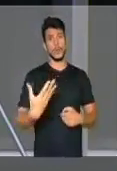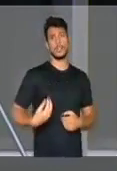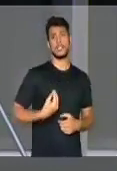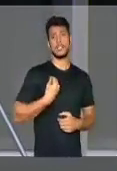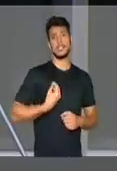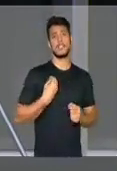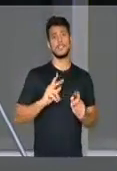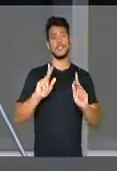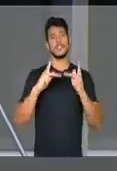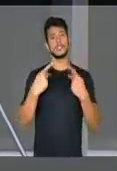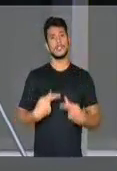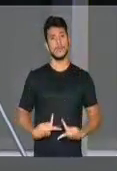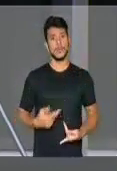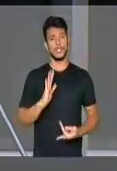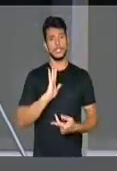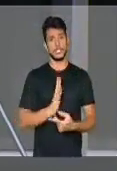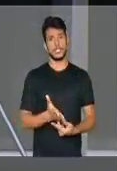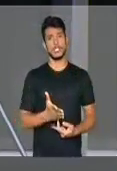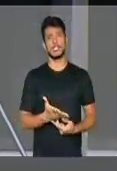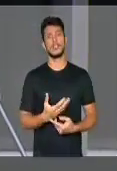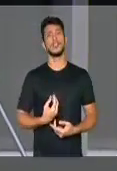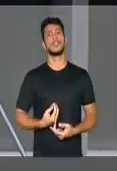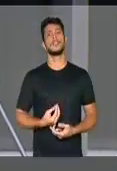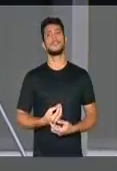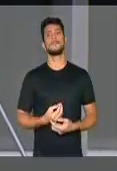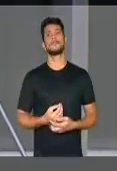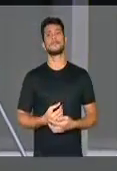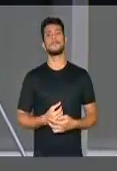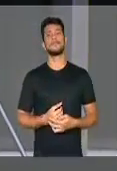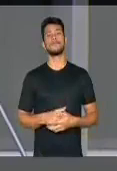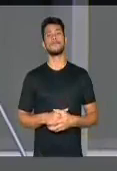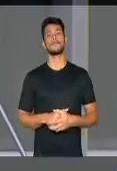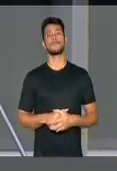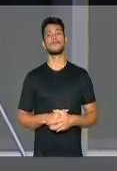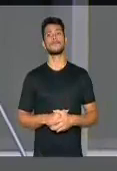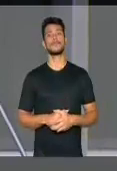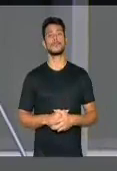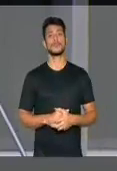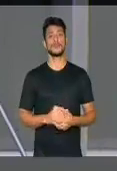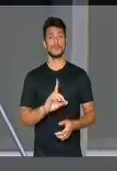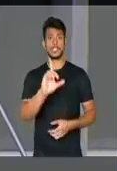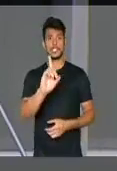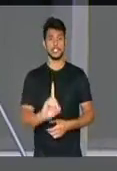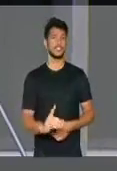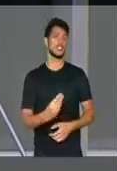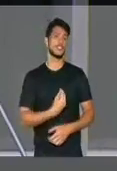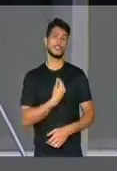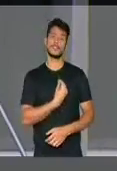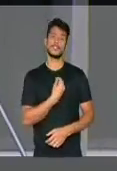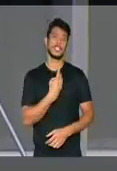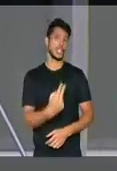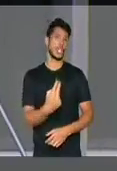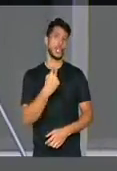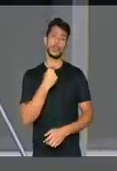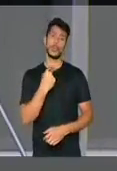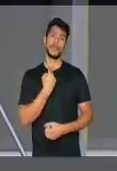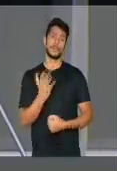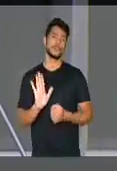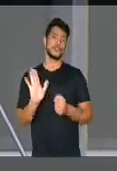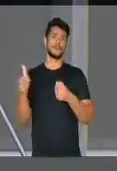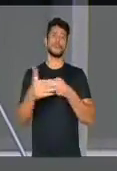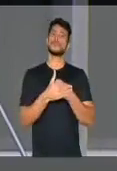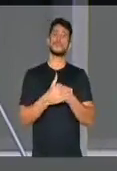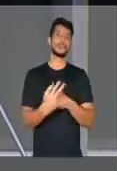humanas ameaçadas permanentemente pelo capital. O direito à vida não pode ser suplantado